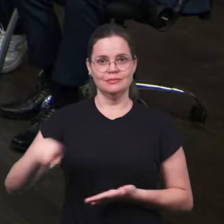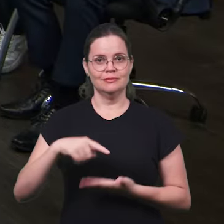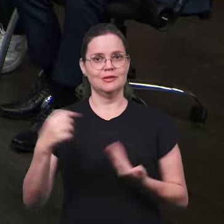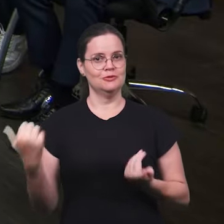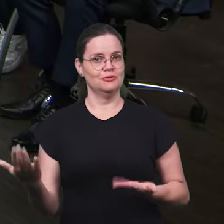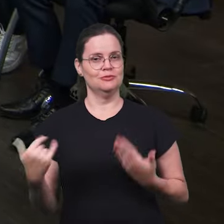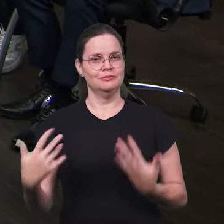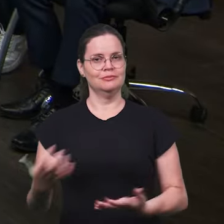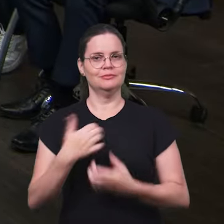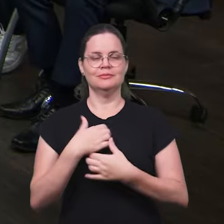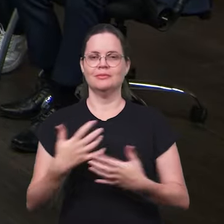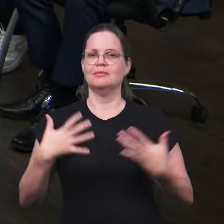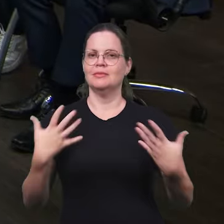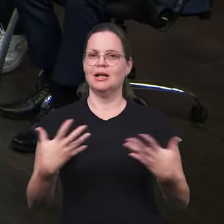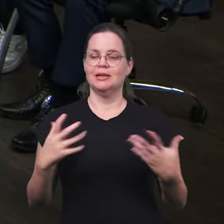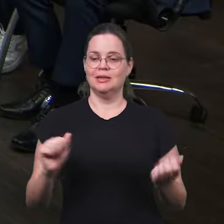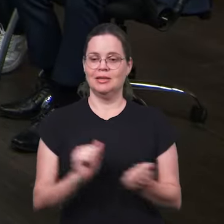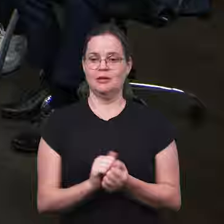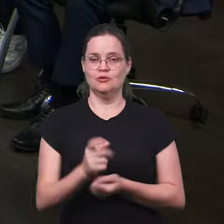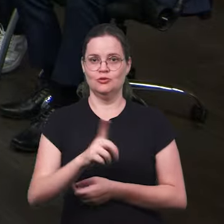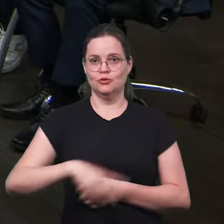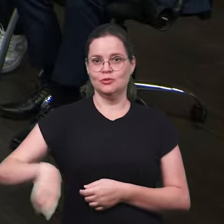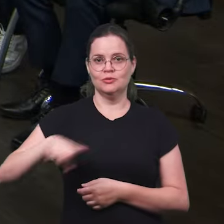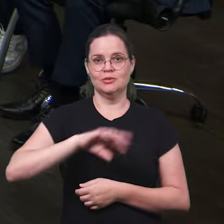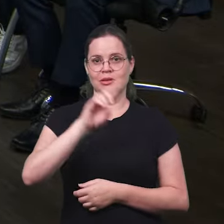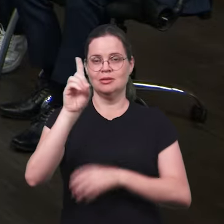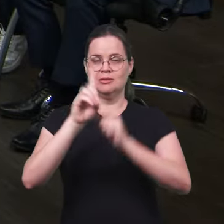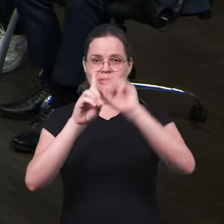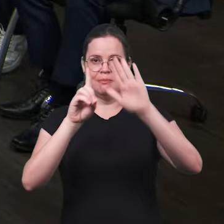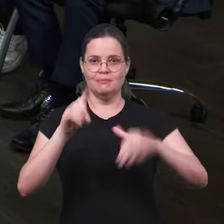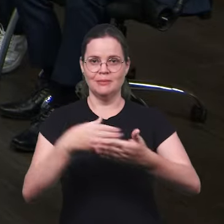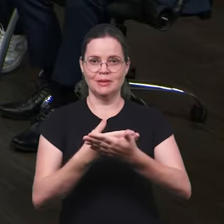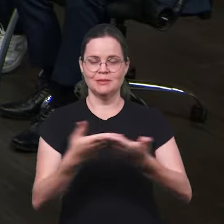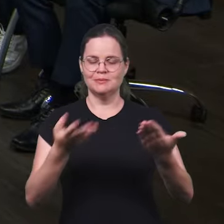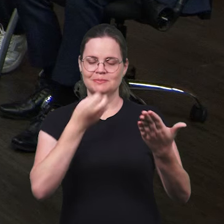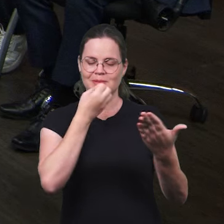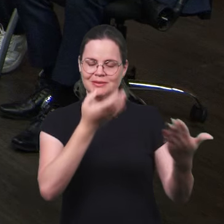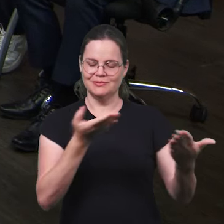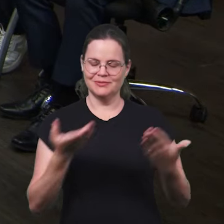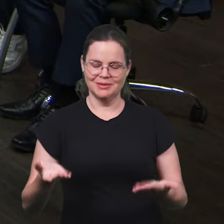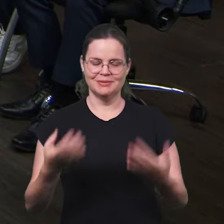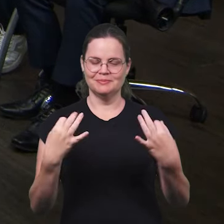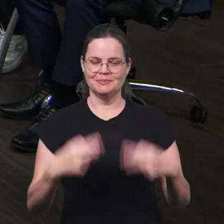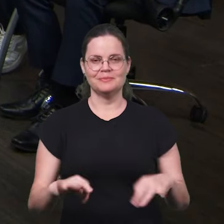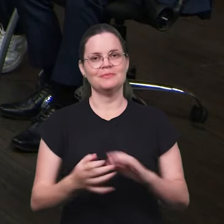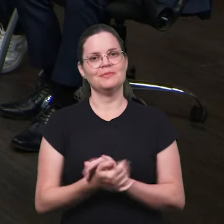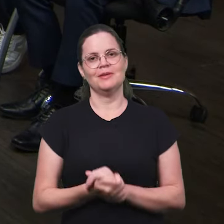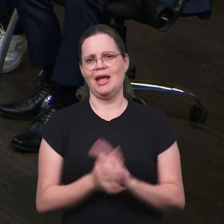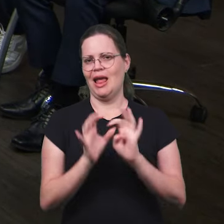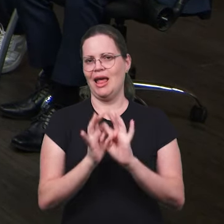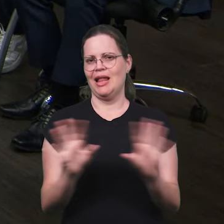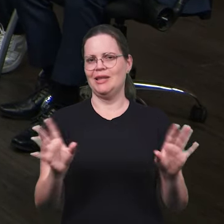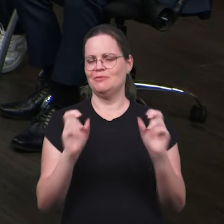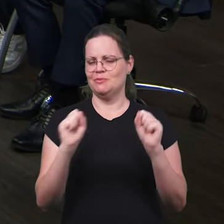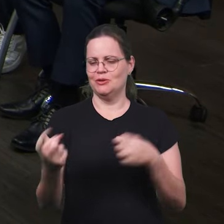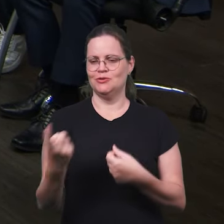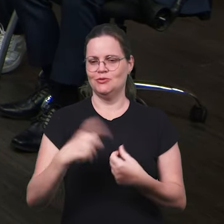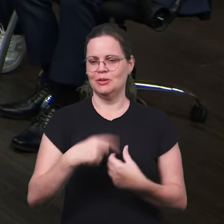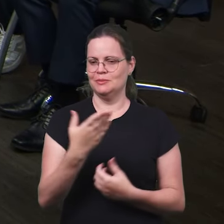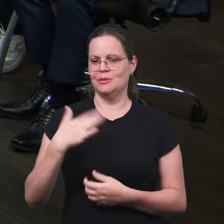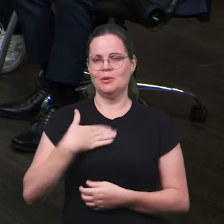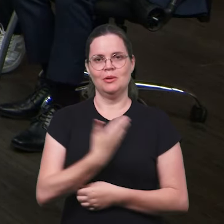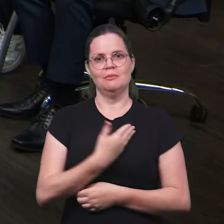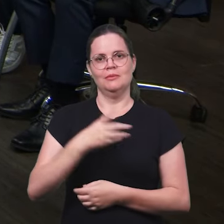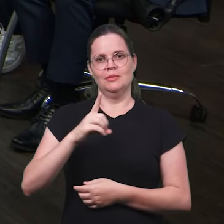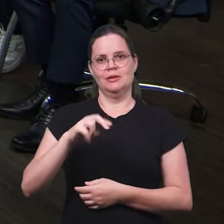aqui conosco. Deus abençoe, são sempre bem-vindos, tá certo? A casa de vocês. Meu colega Daniel, a paz do Senhor, fala um